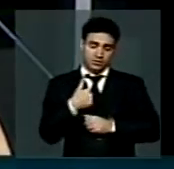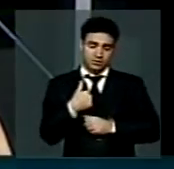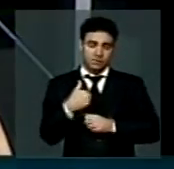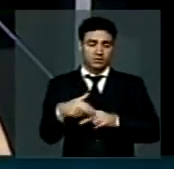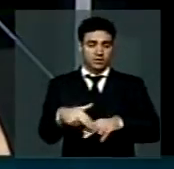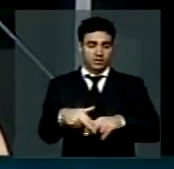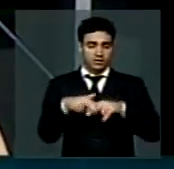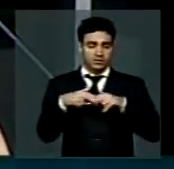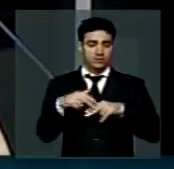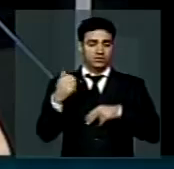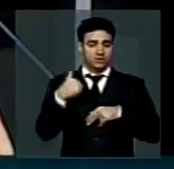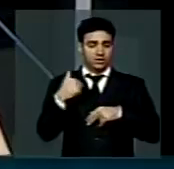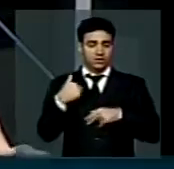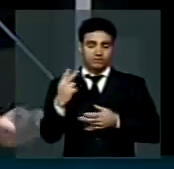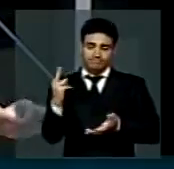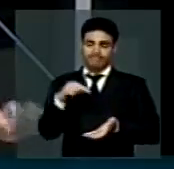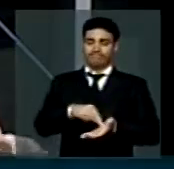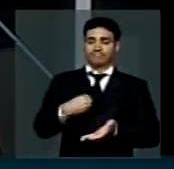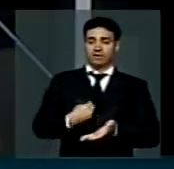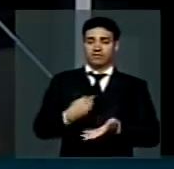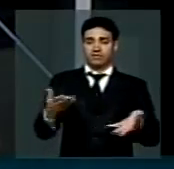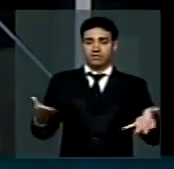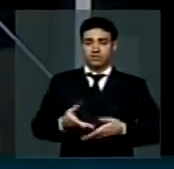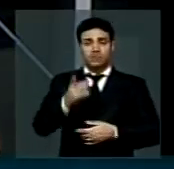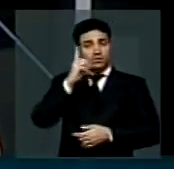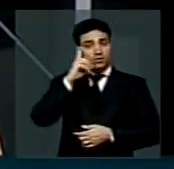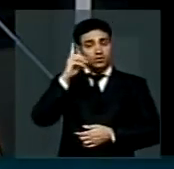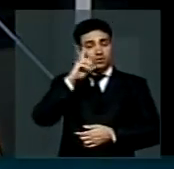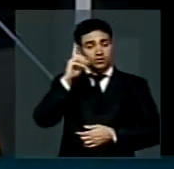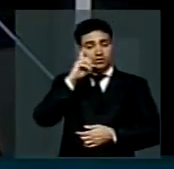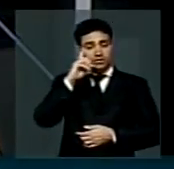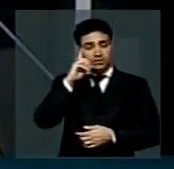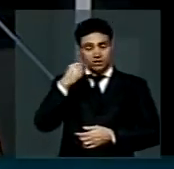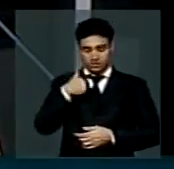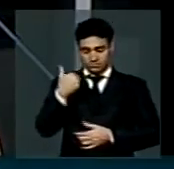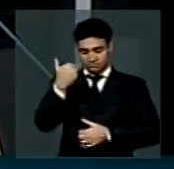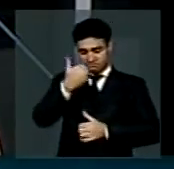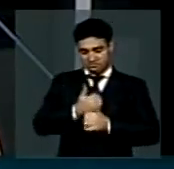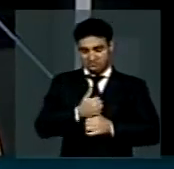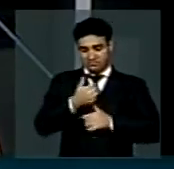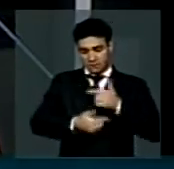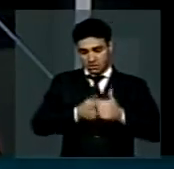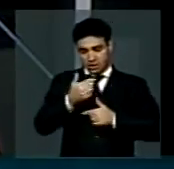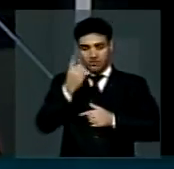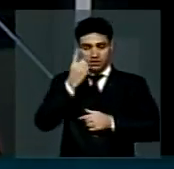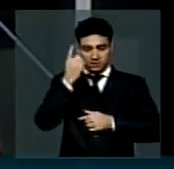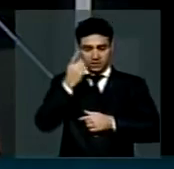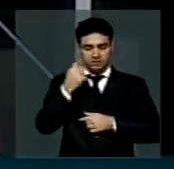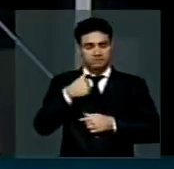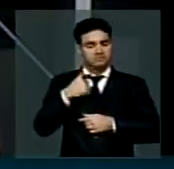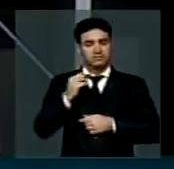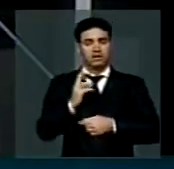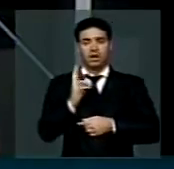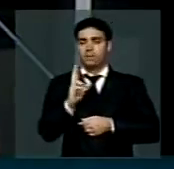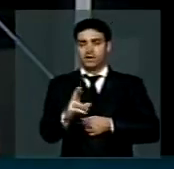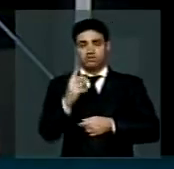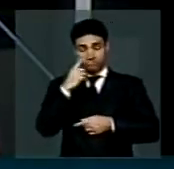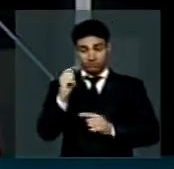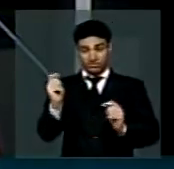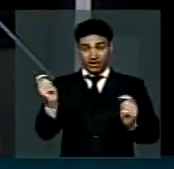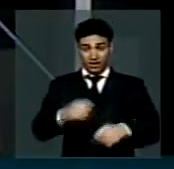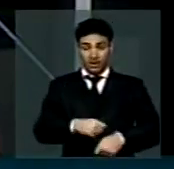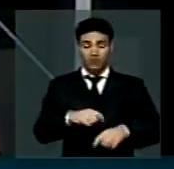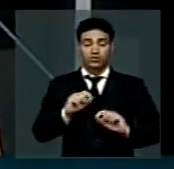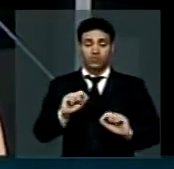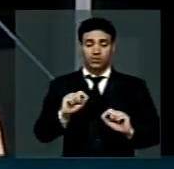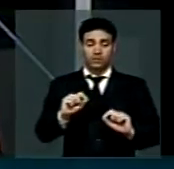faz com que eu esteja aqui no dia a dia. Meu mandato parlamentar representa a possibilidade